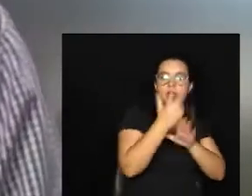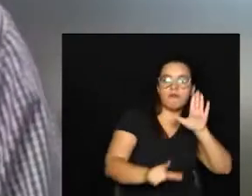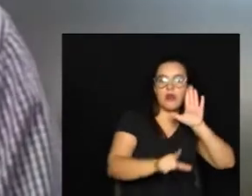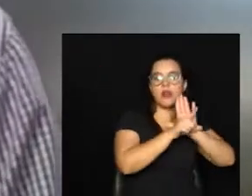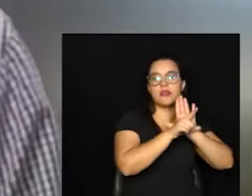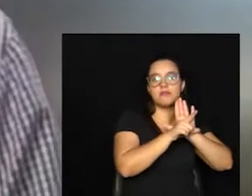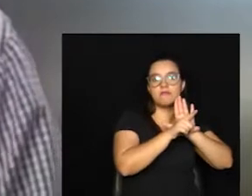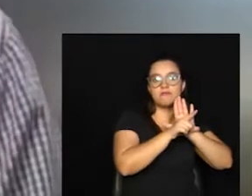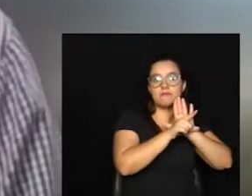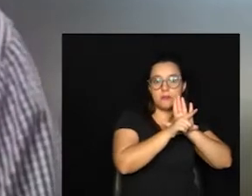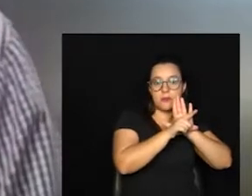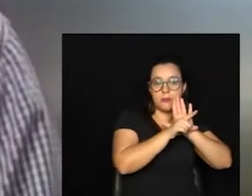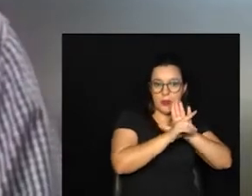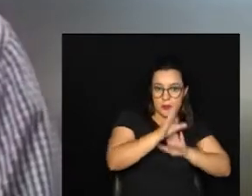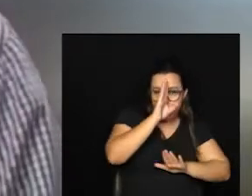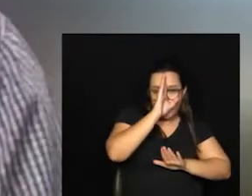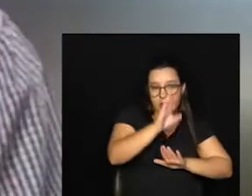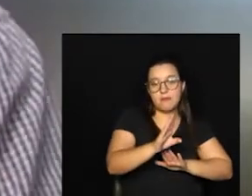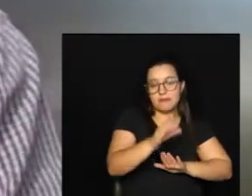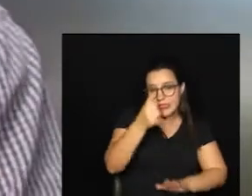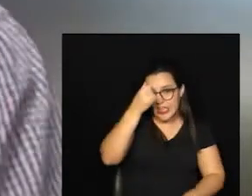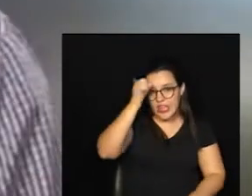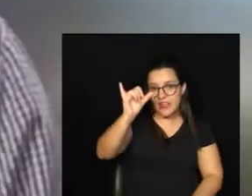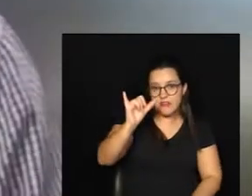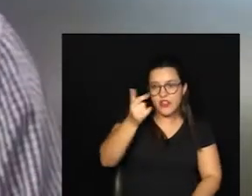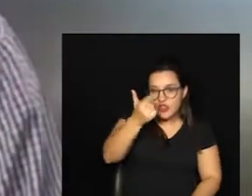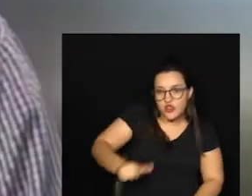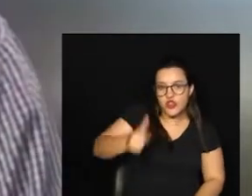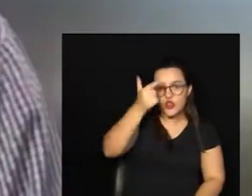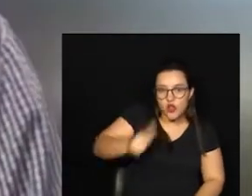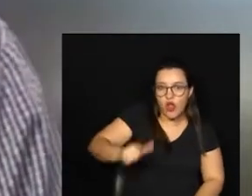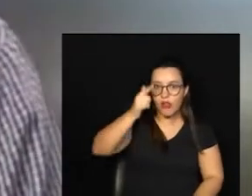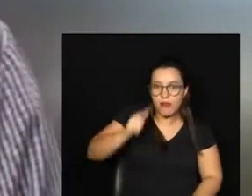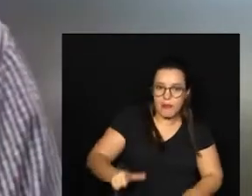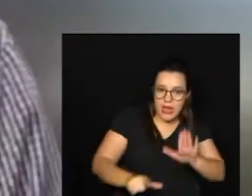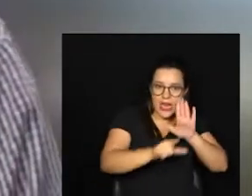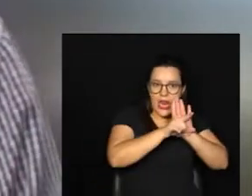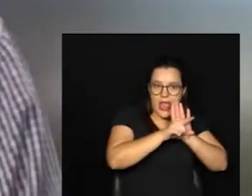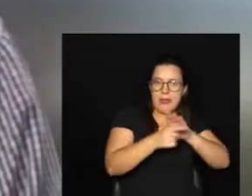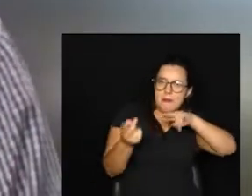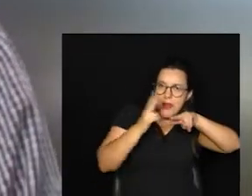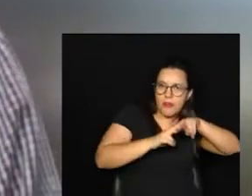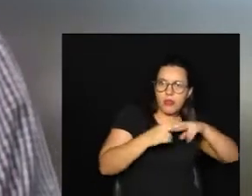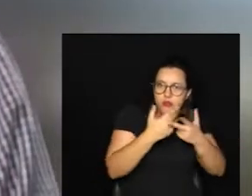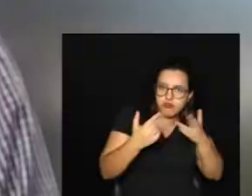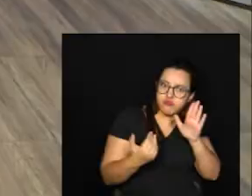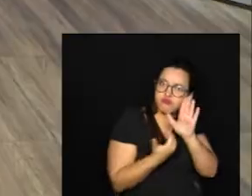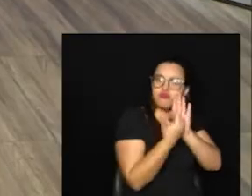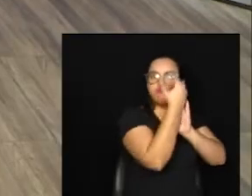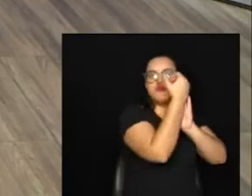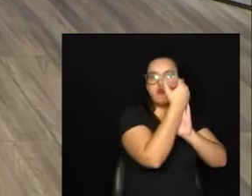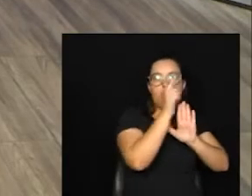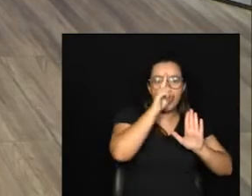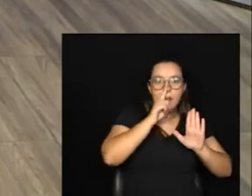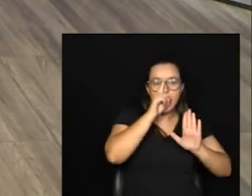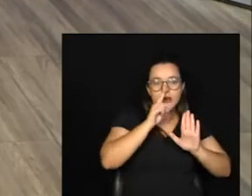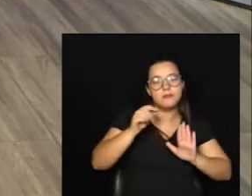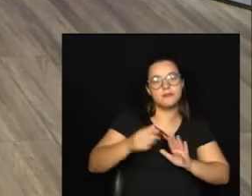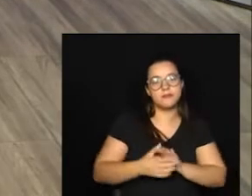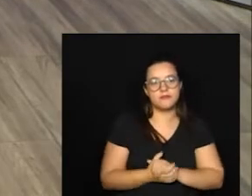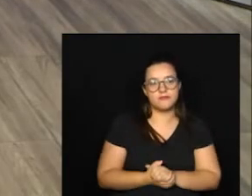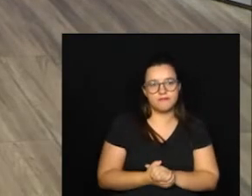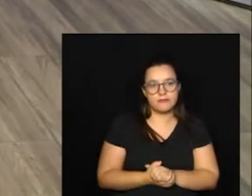das principais formas de conter aquela conduta é aumentar o rigor da punição. Ô Leonardo, as